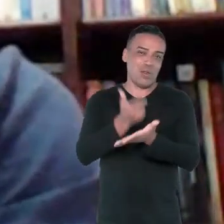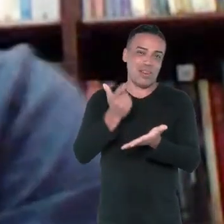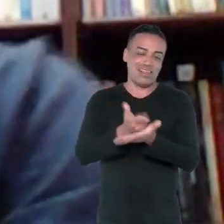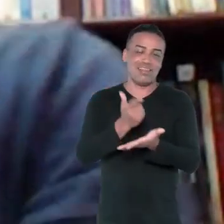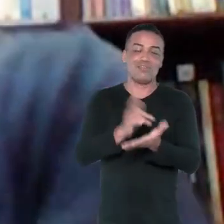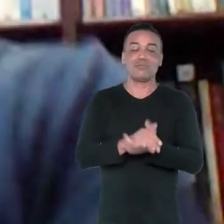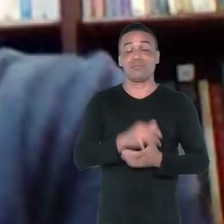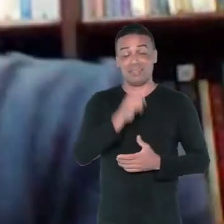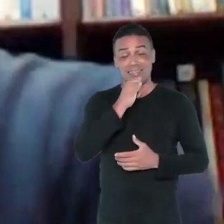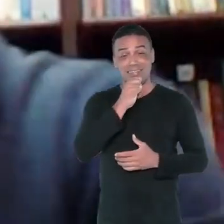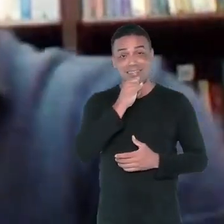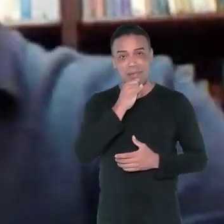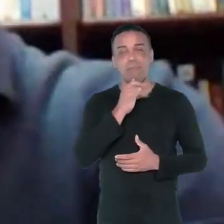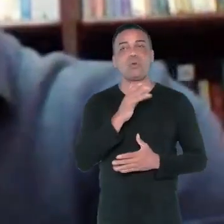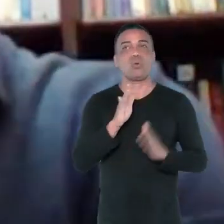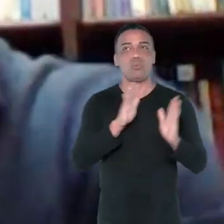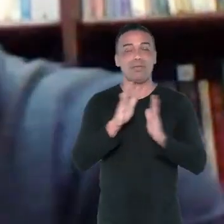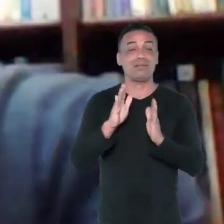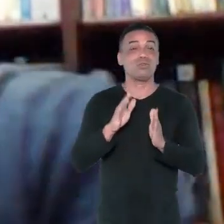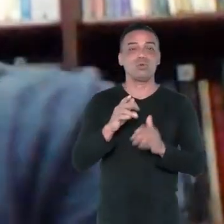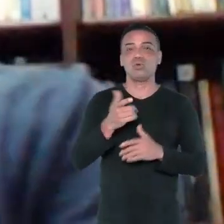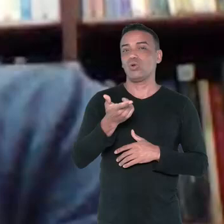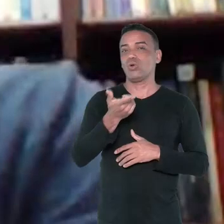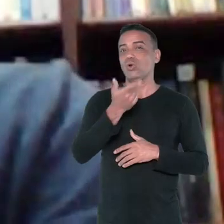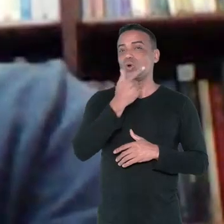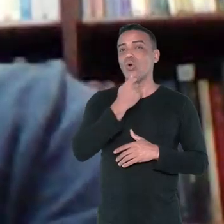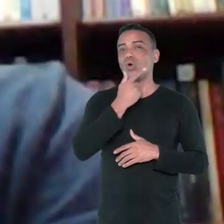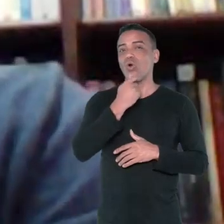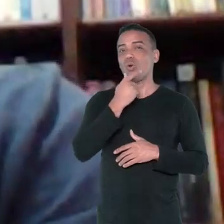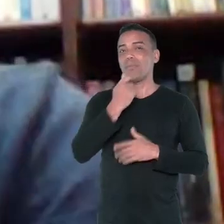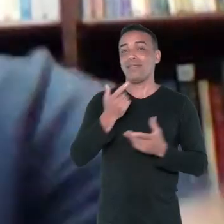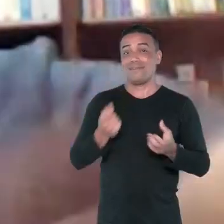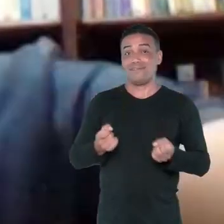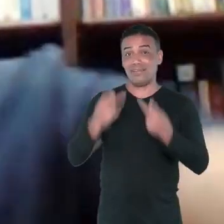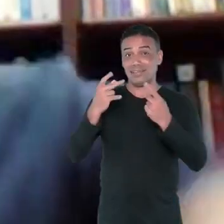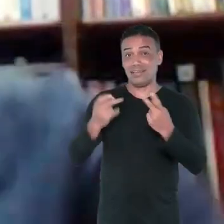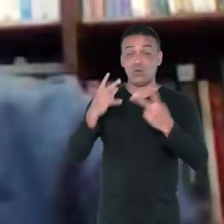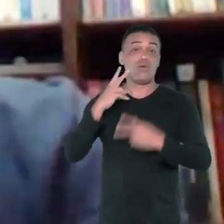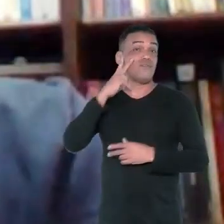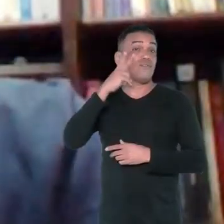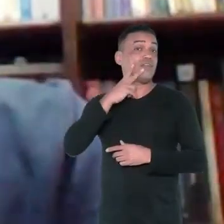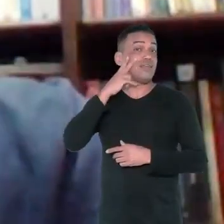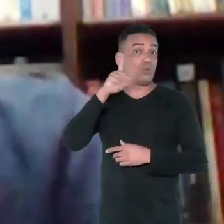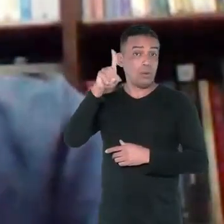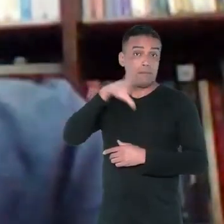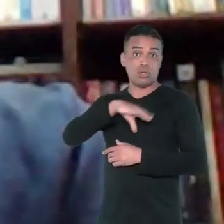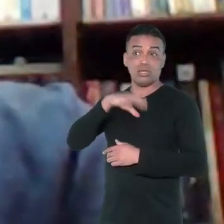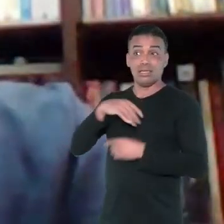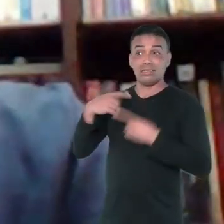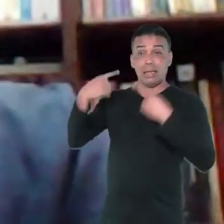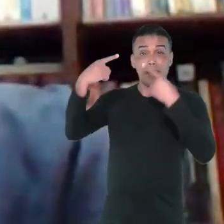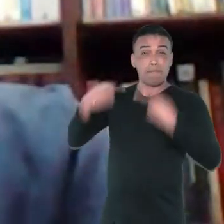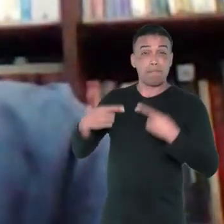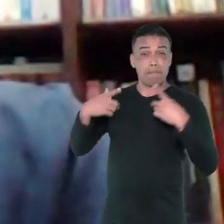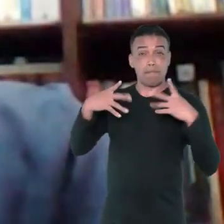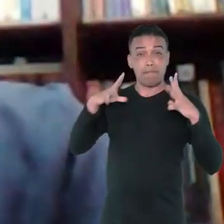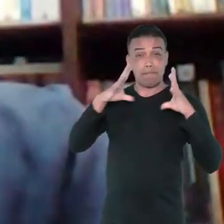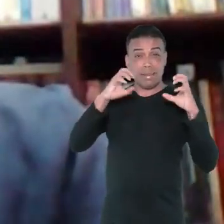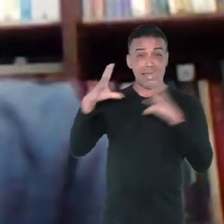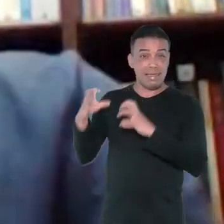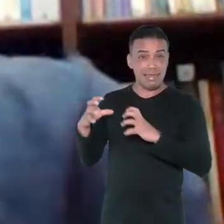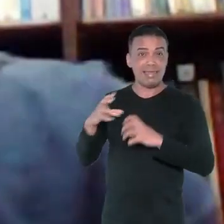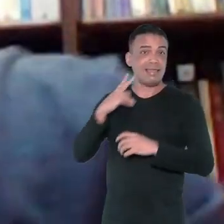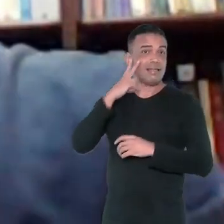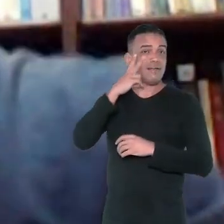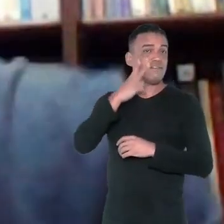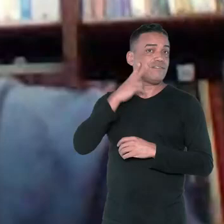como quando o vendedor de vinho português briga com o personagem, que ele toma o